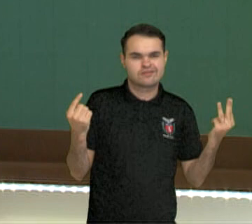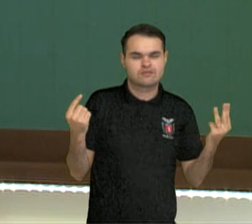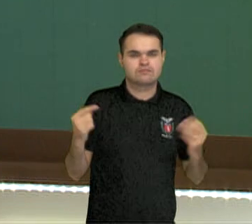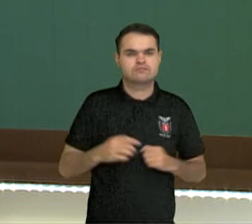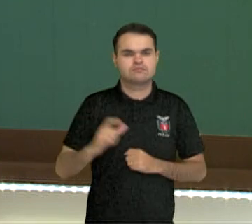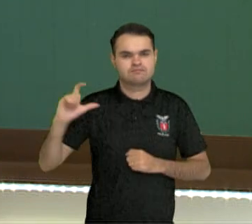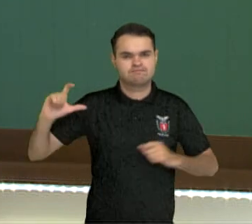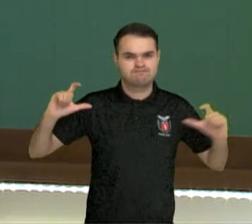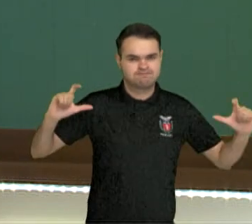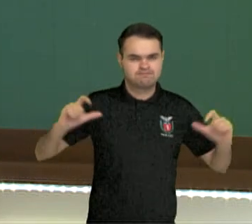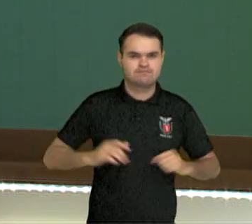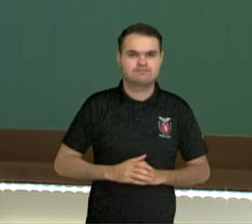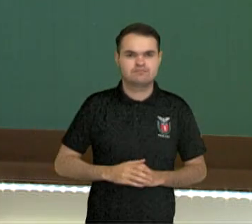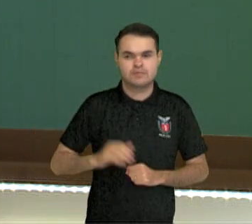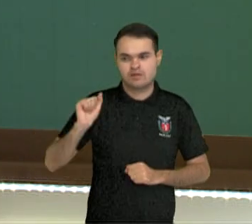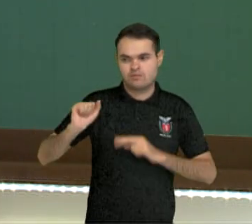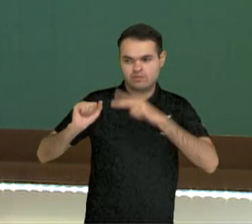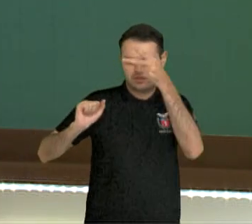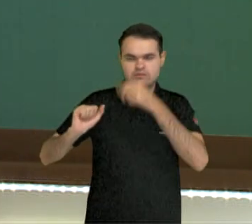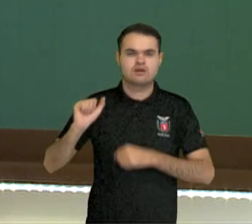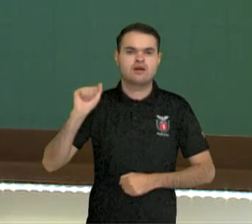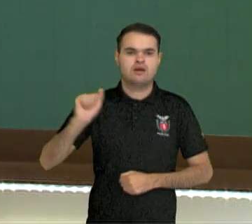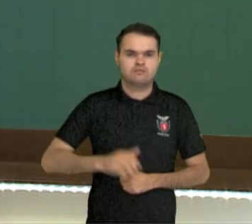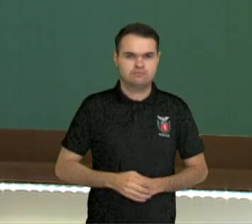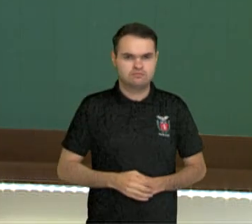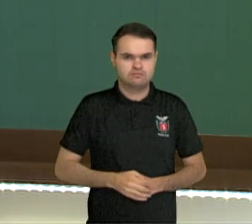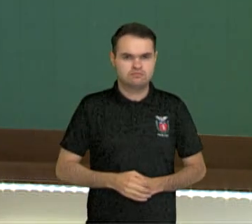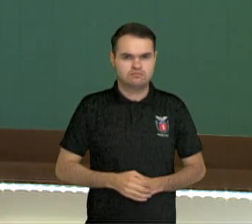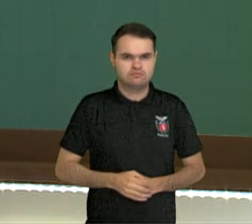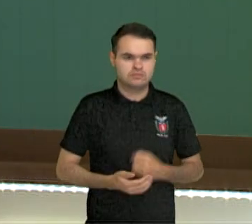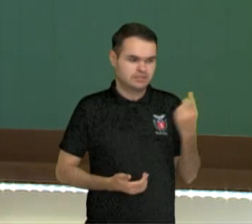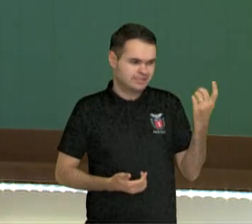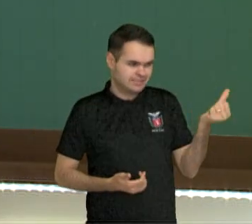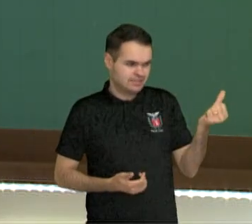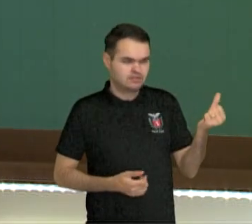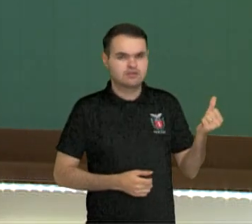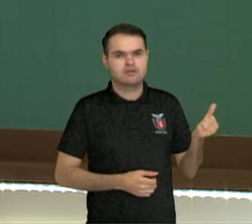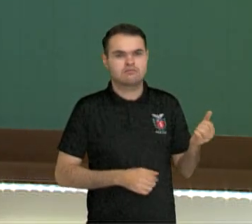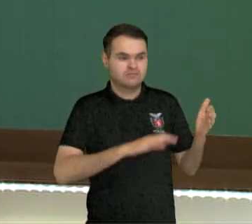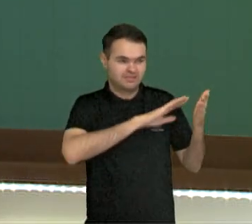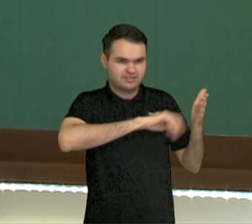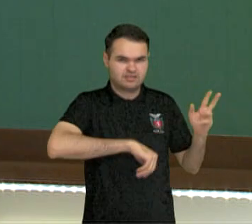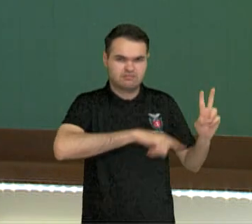quadrada de A ao quadrado, A. Raiz quadrada de 16, 4.